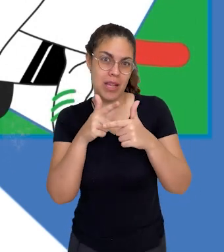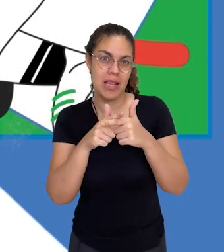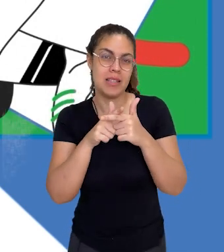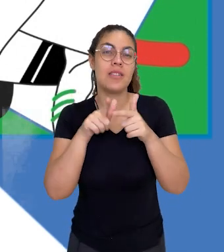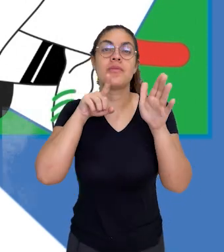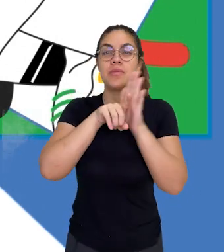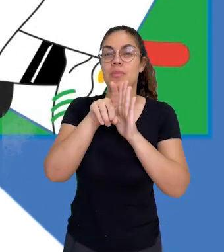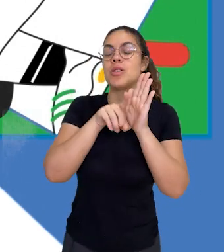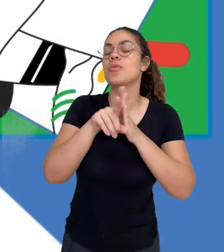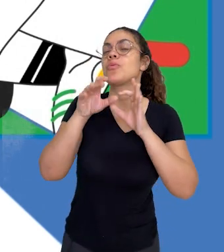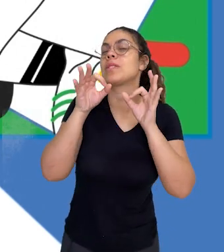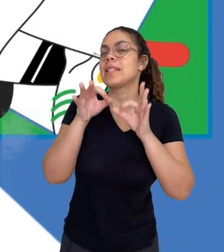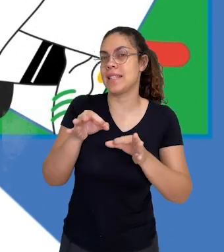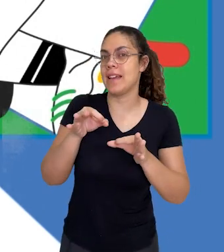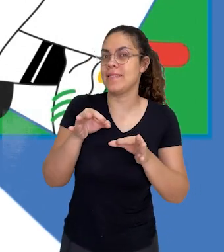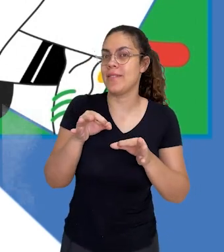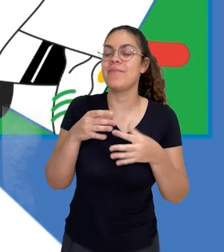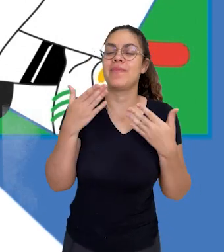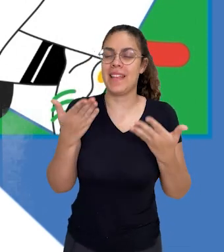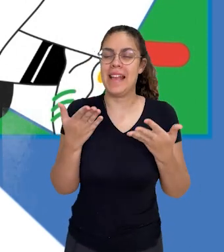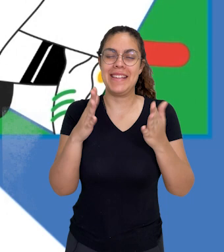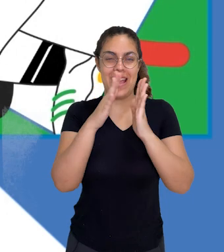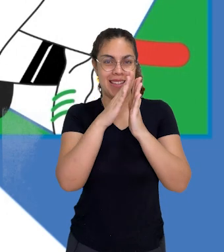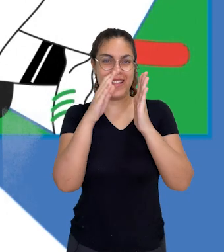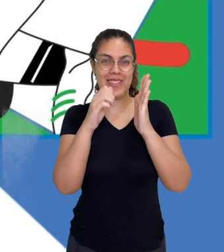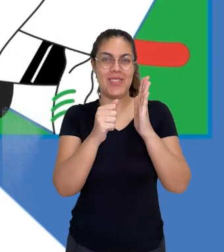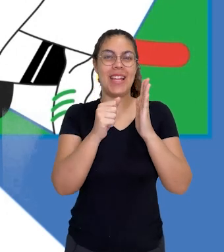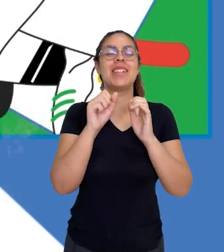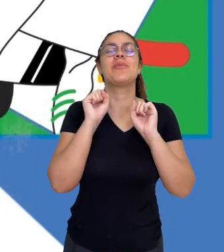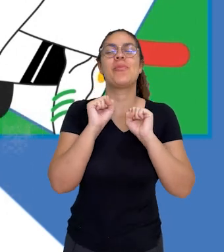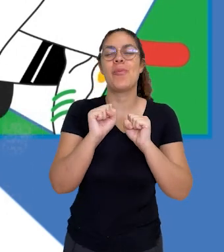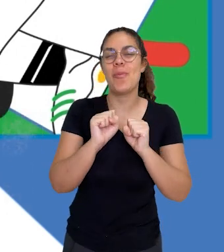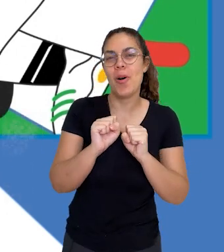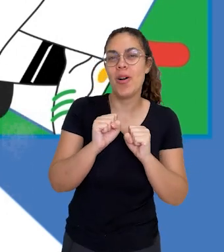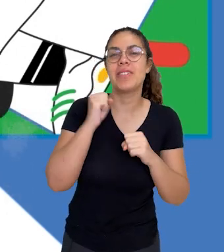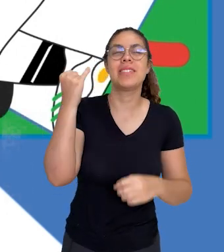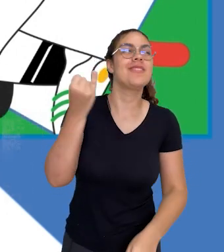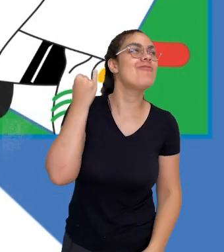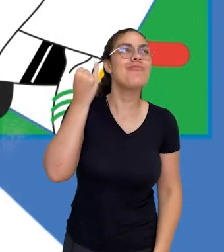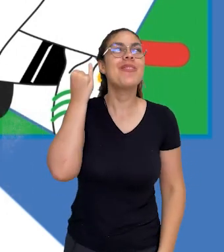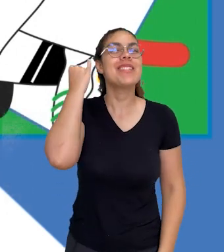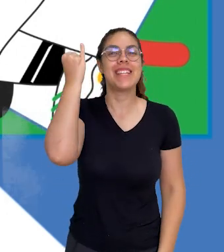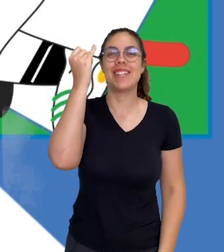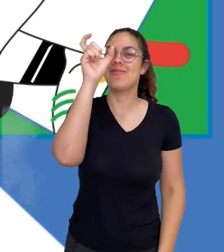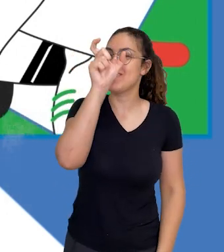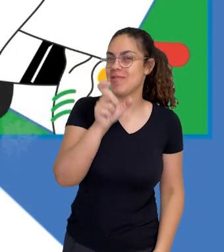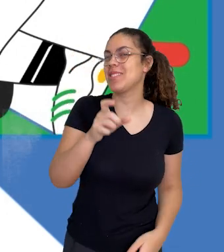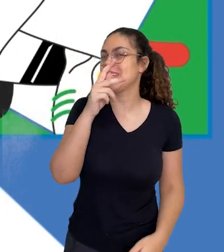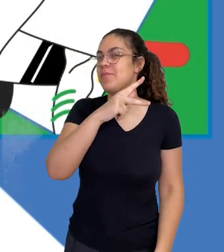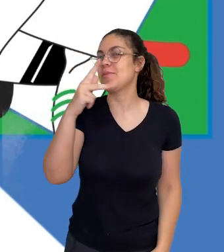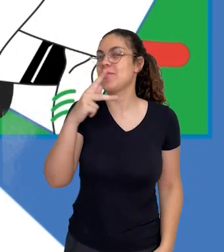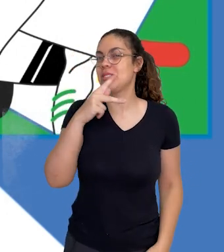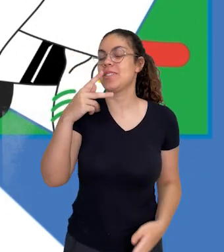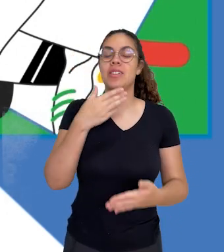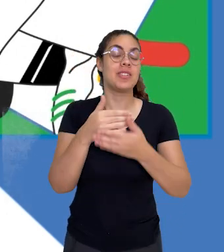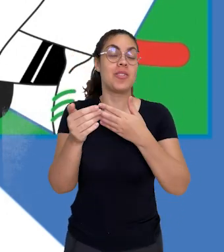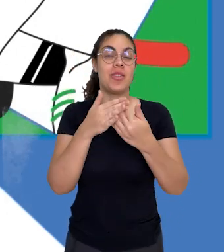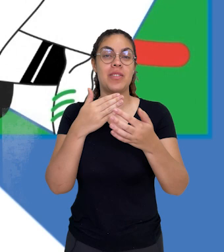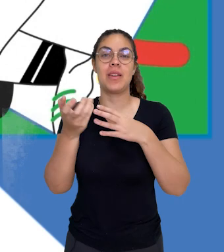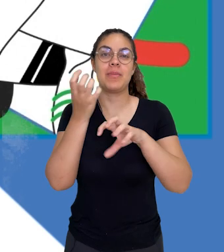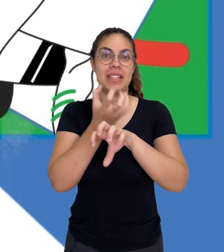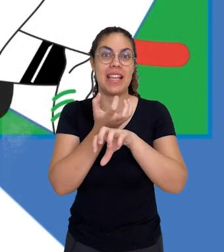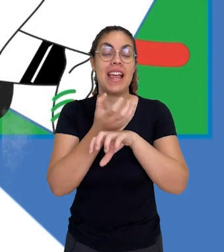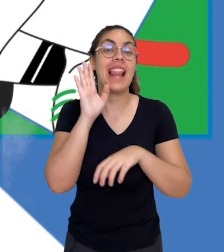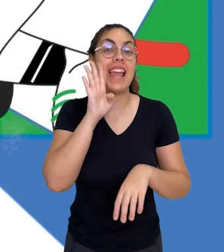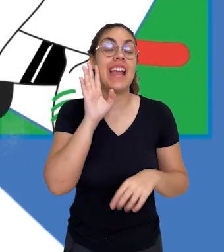fazer as perguntas certas e é por isso que essa atividade pode ser de grande utilidade para você educador de qualquer